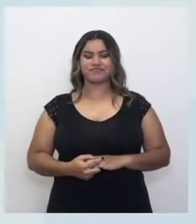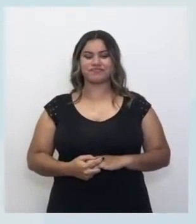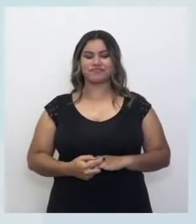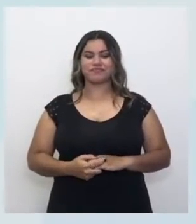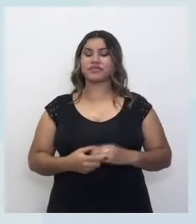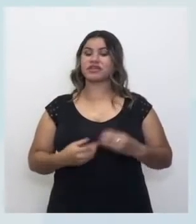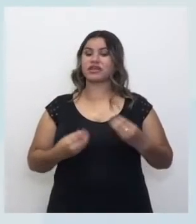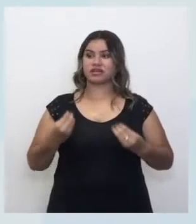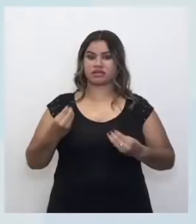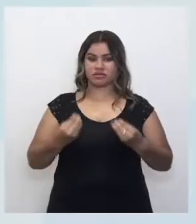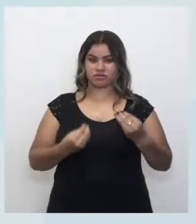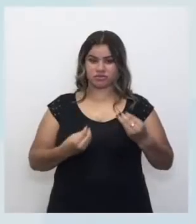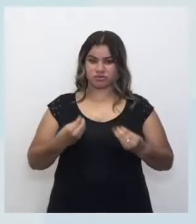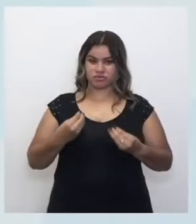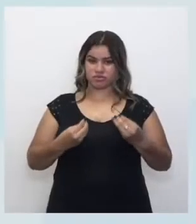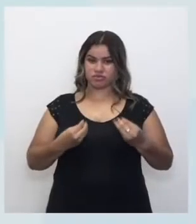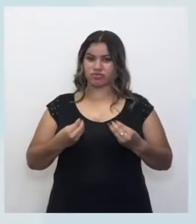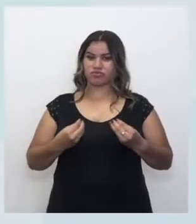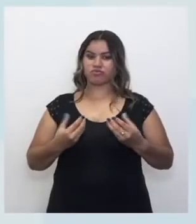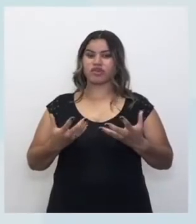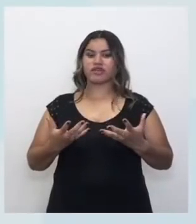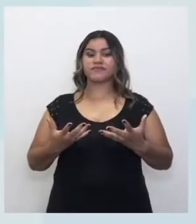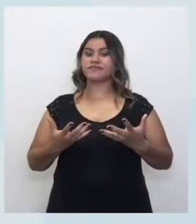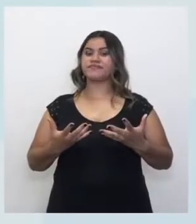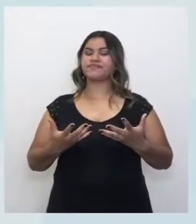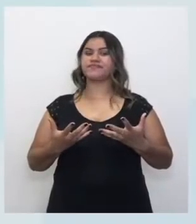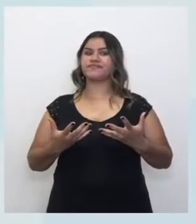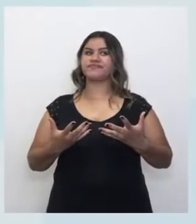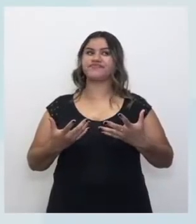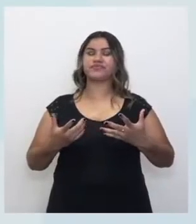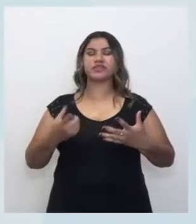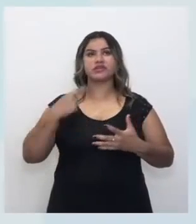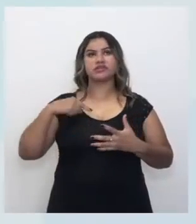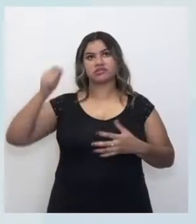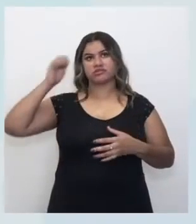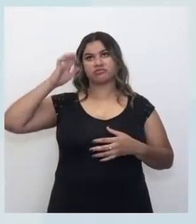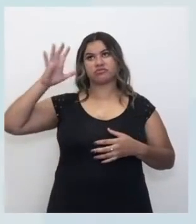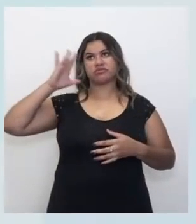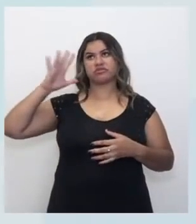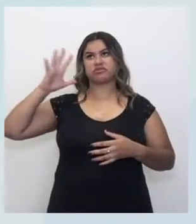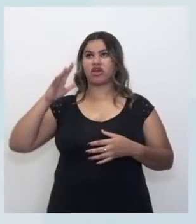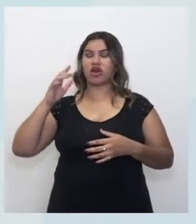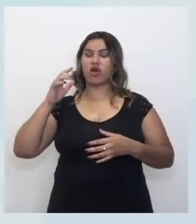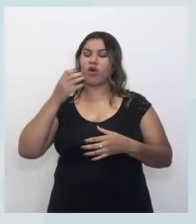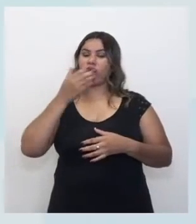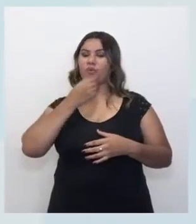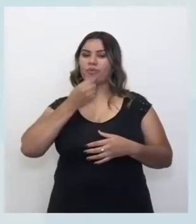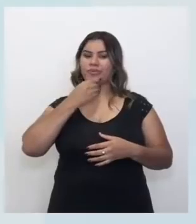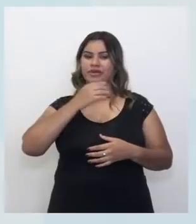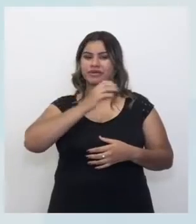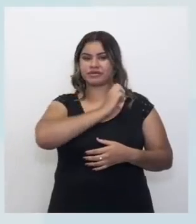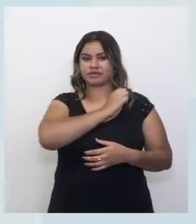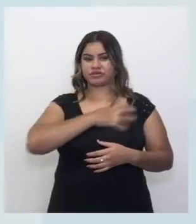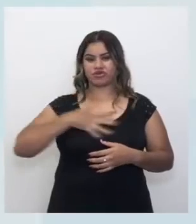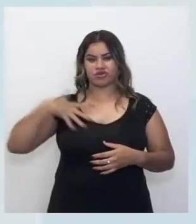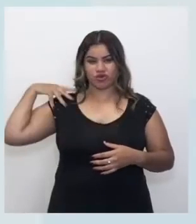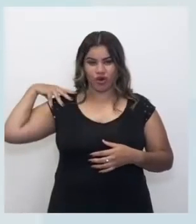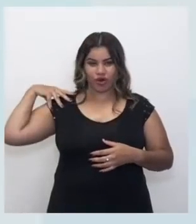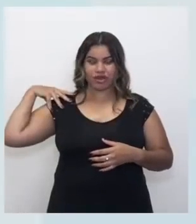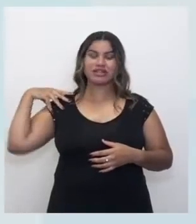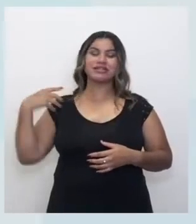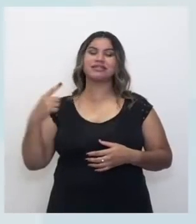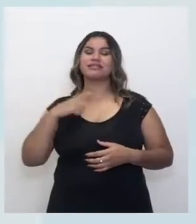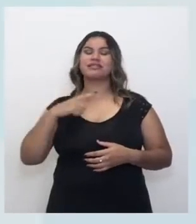então, um pouco nesse ímpeto, assim, né, de quando a gente lê o Sócrates fazendo este elogio,